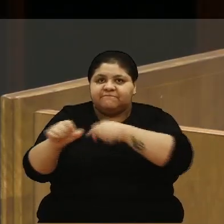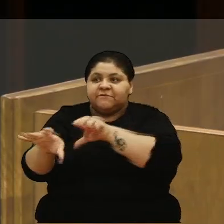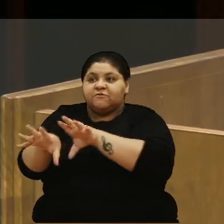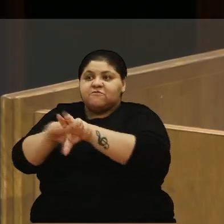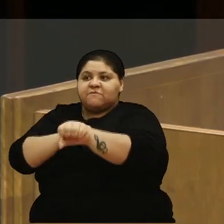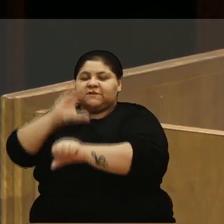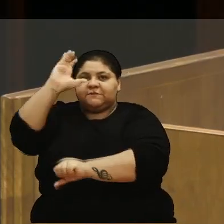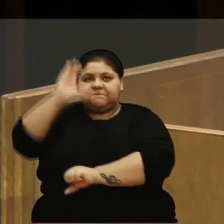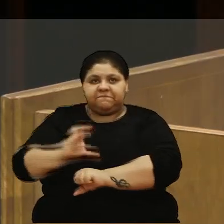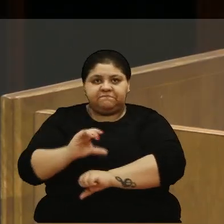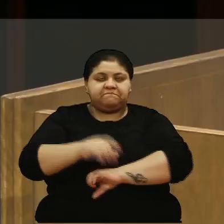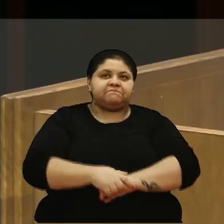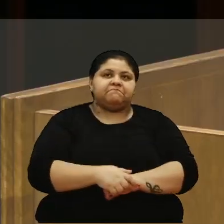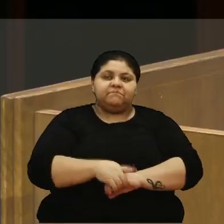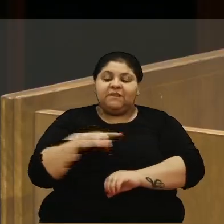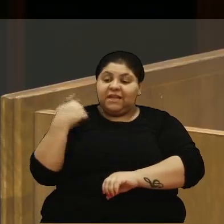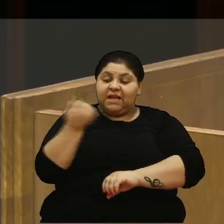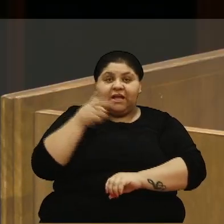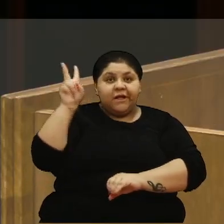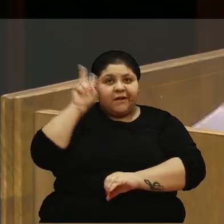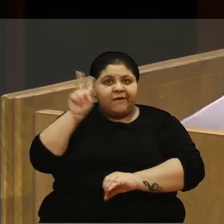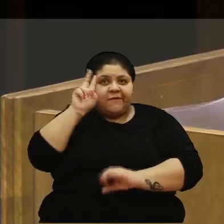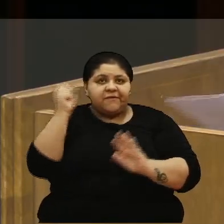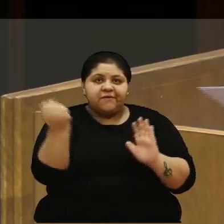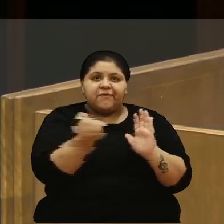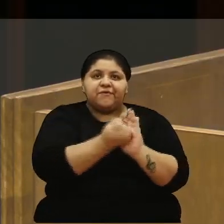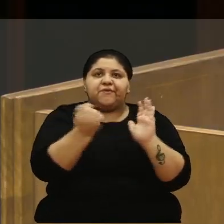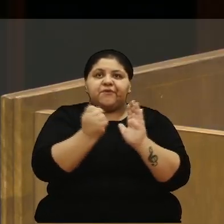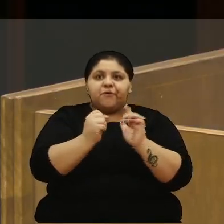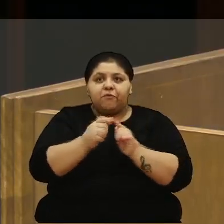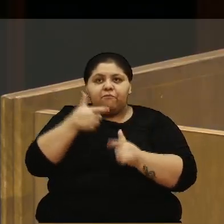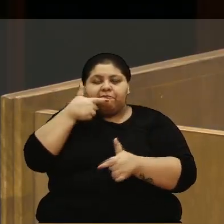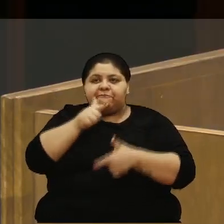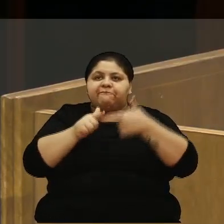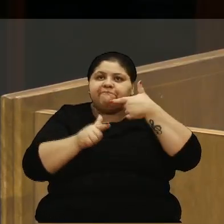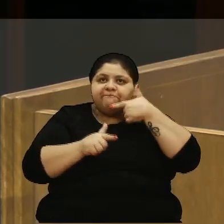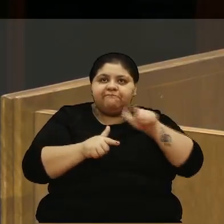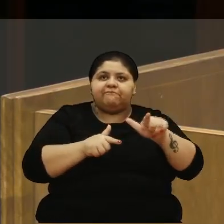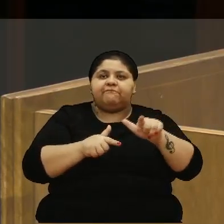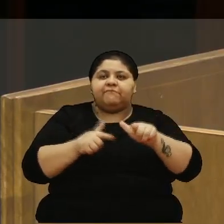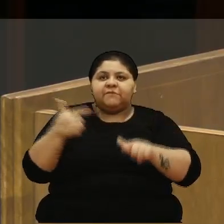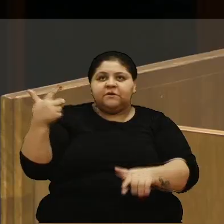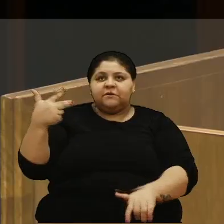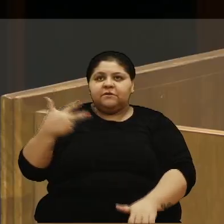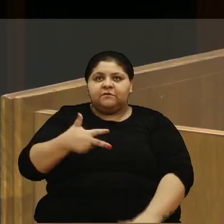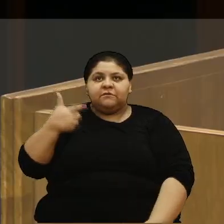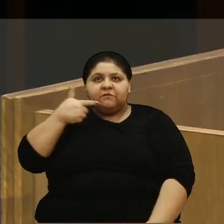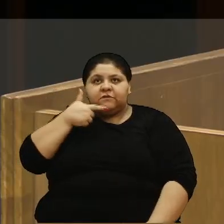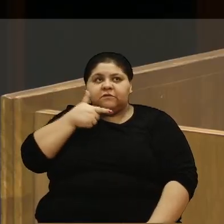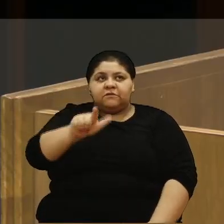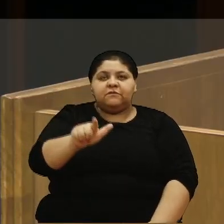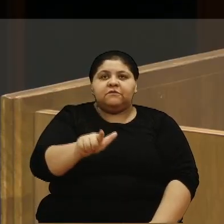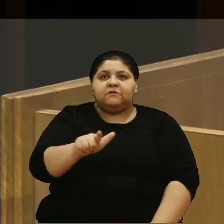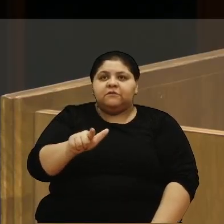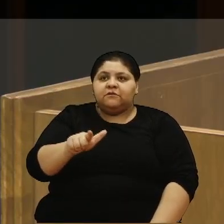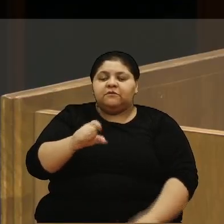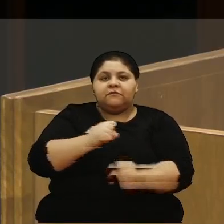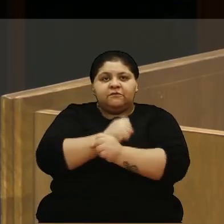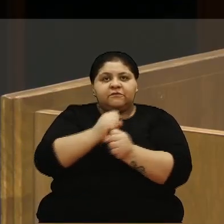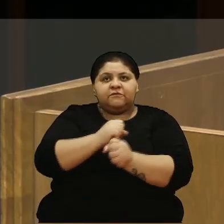cidadã. Nossa história é marcada por grandes conquistas. Tricampeões do FEGADAN nos anos